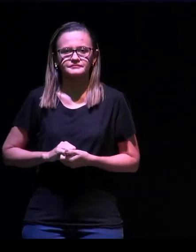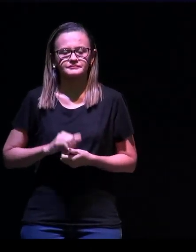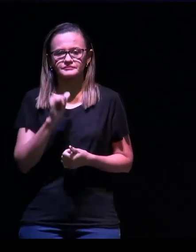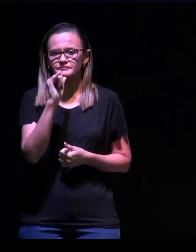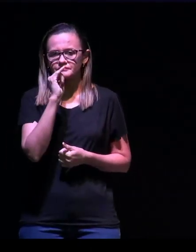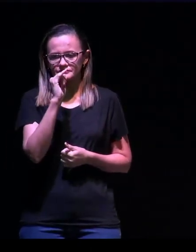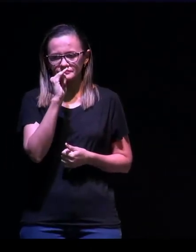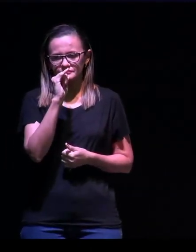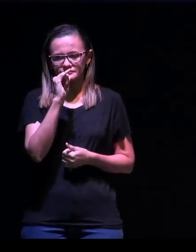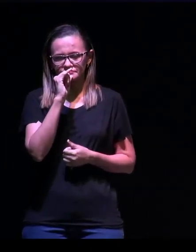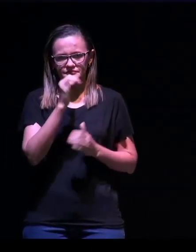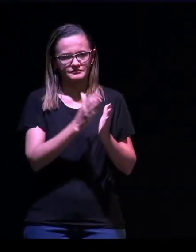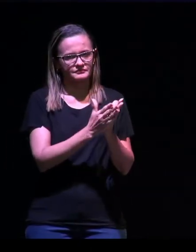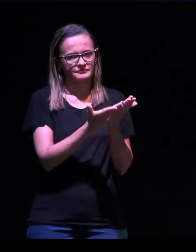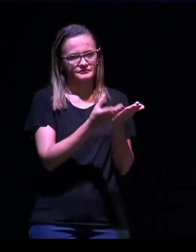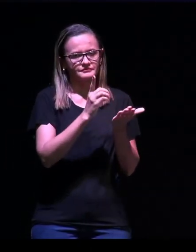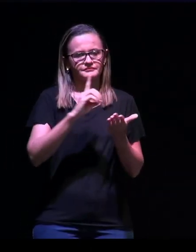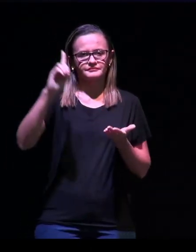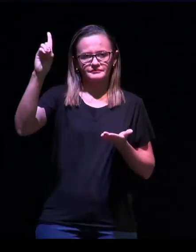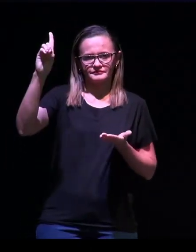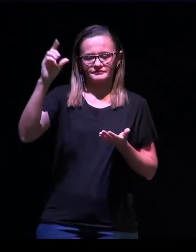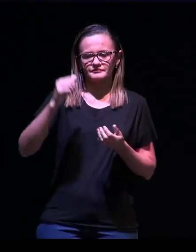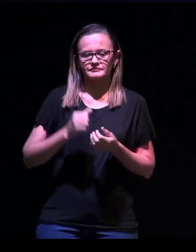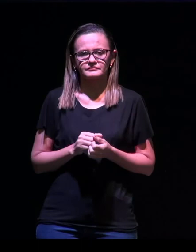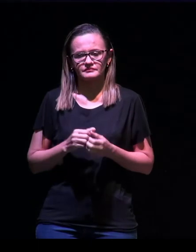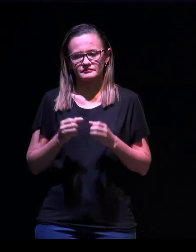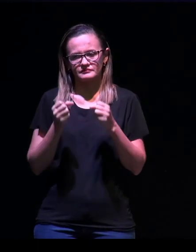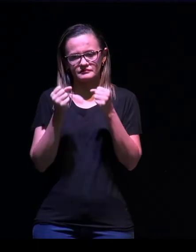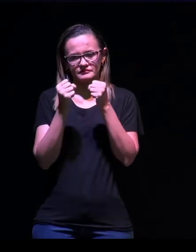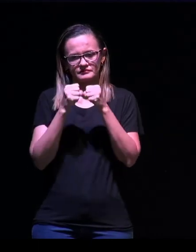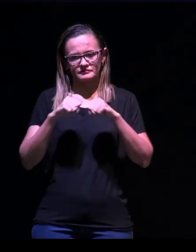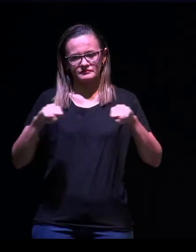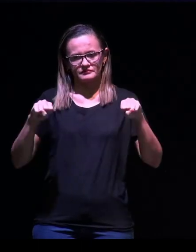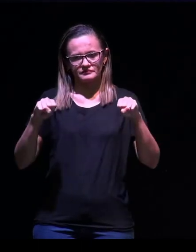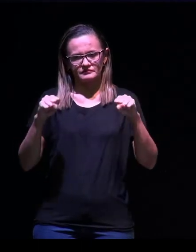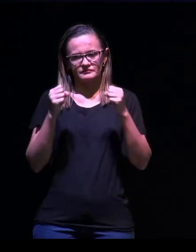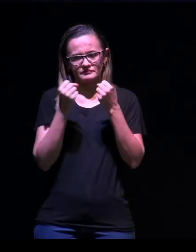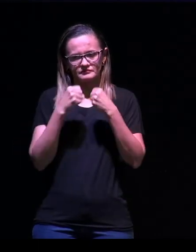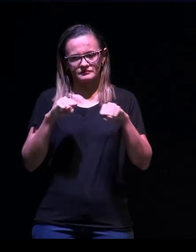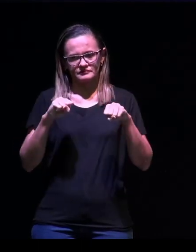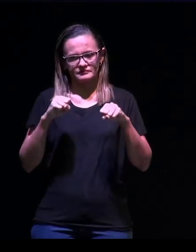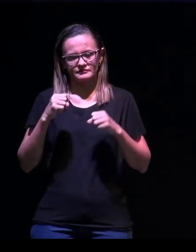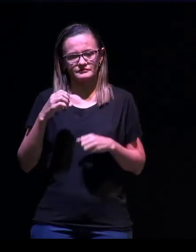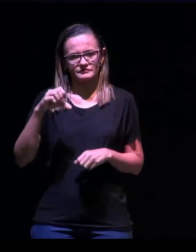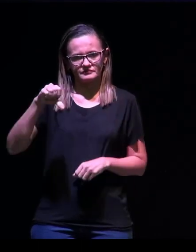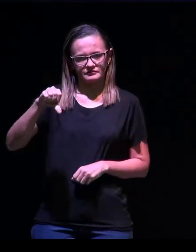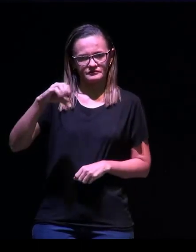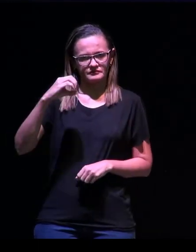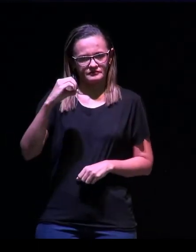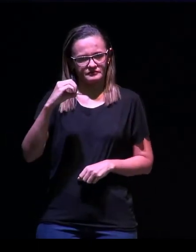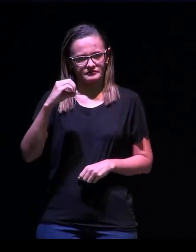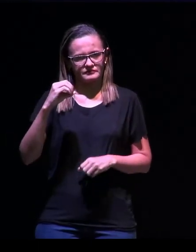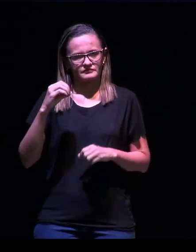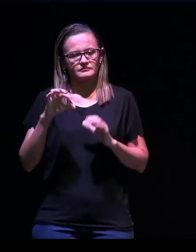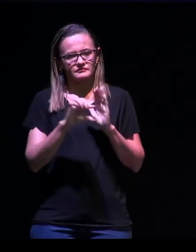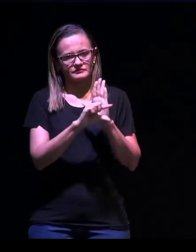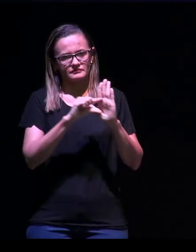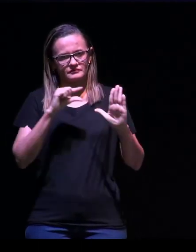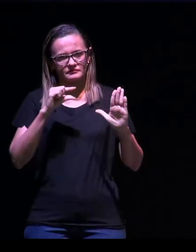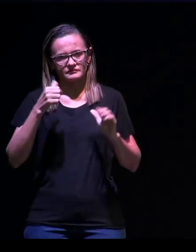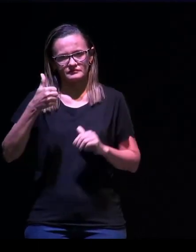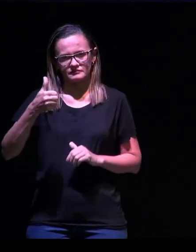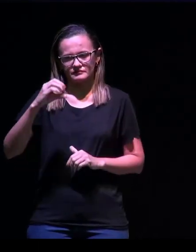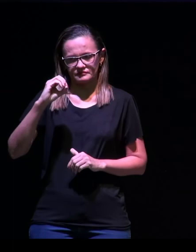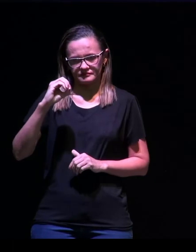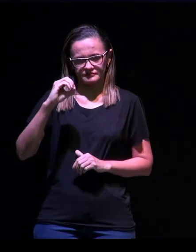a Bíblia fala em Salmos, Salmo 90, versículo 10, diz